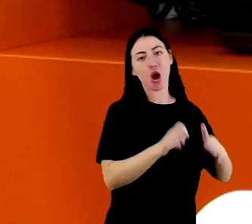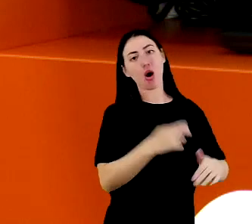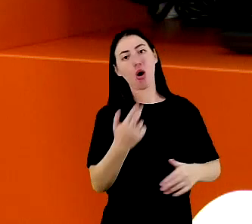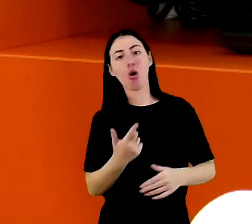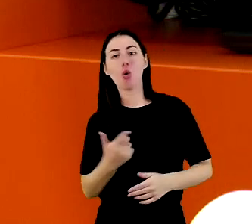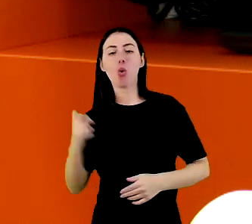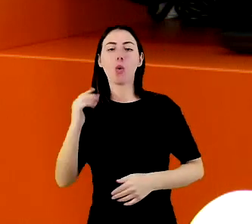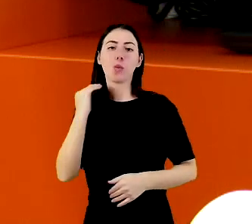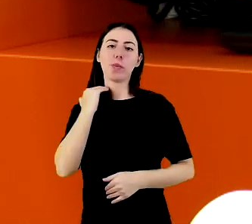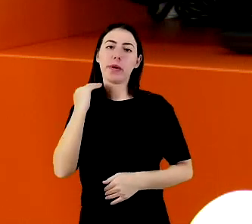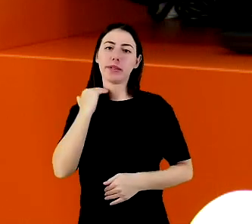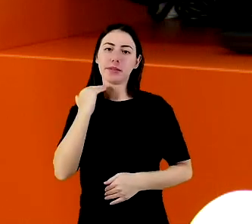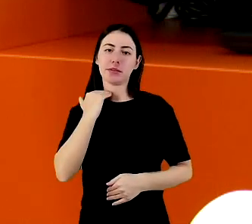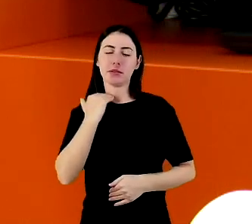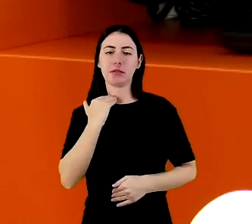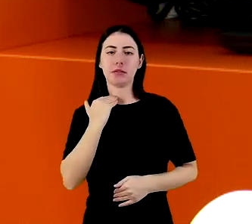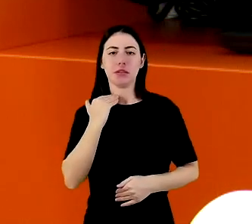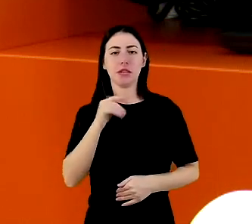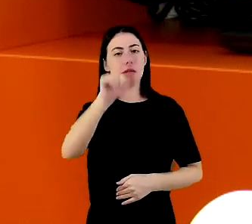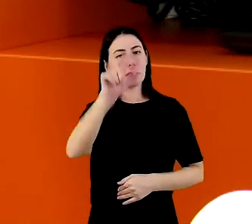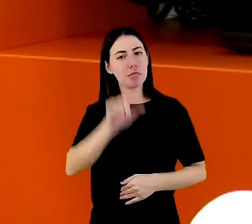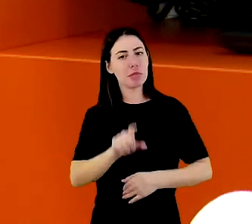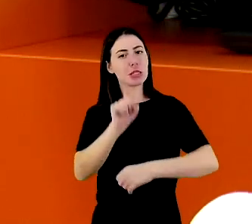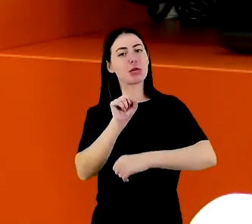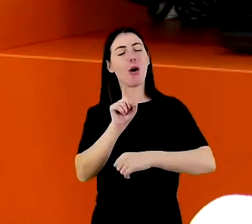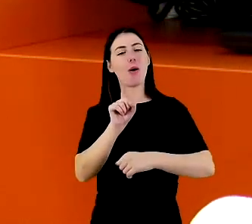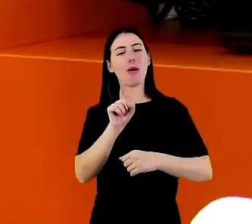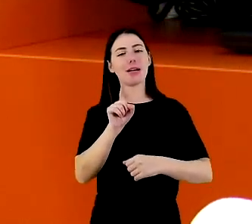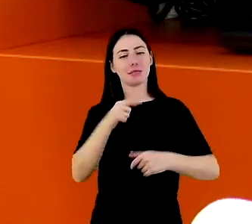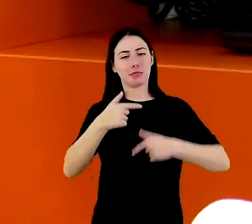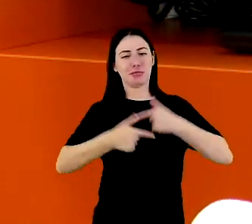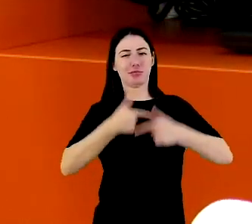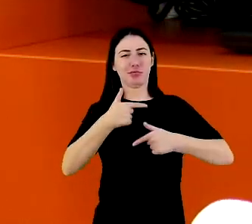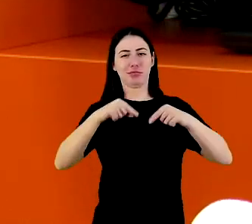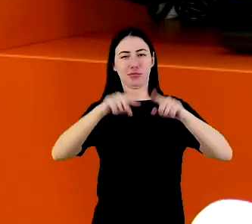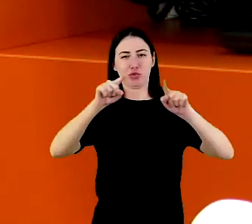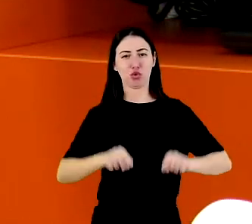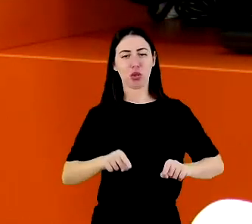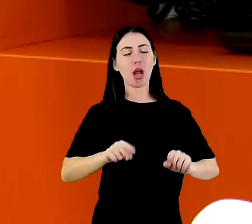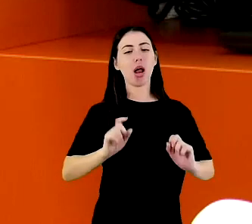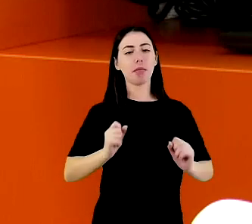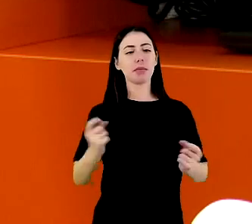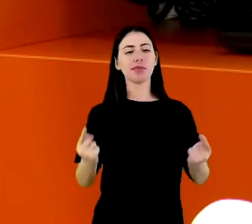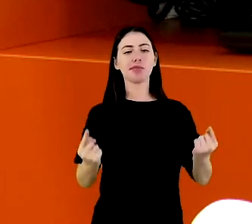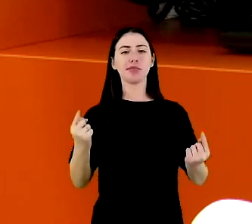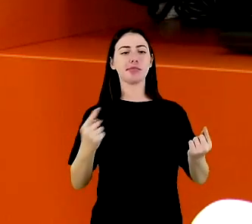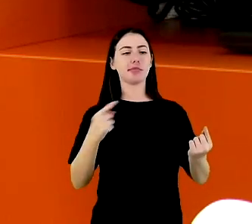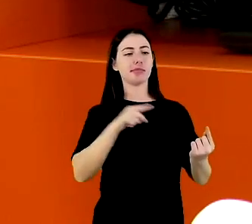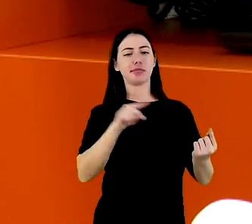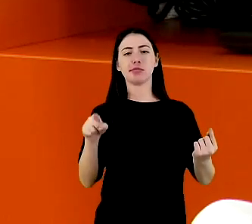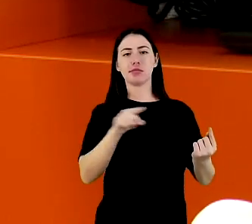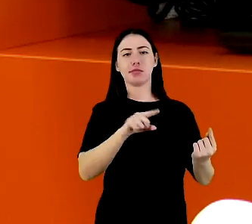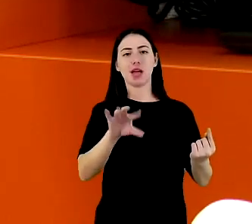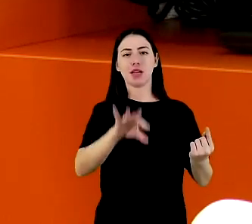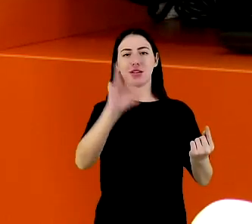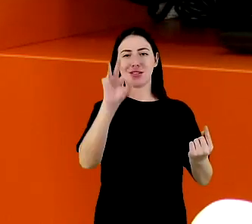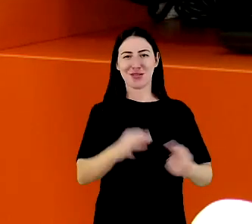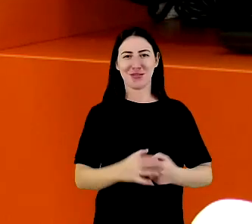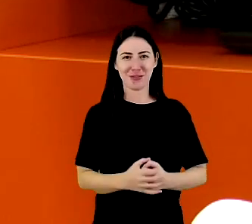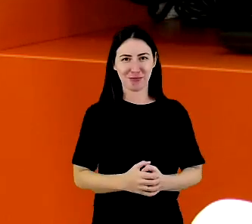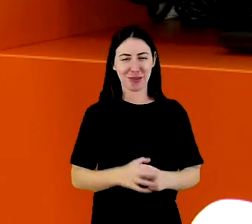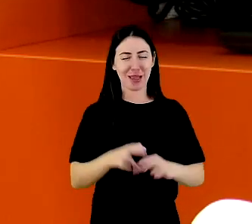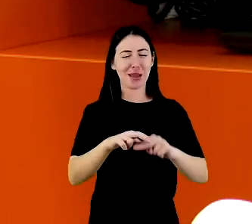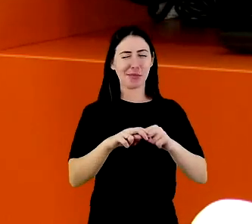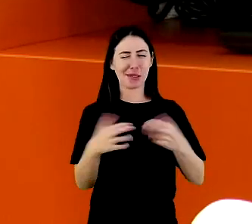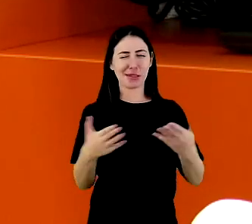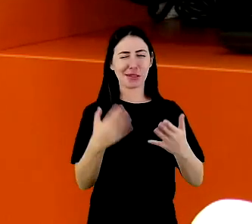relacionamento precisa ser estreitado. Então, eu acho isso, a segunda parte da pergunta dele é sobre